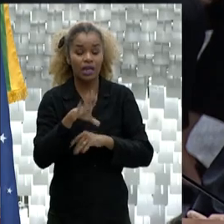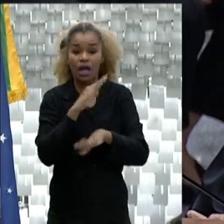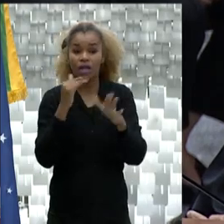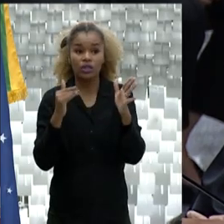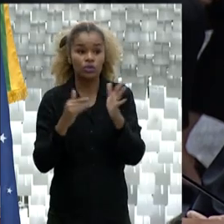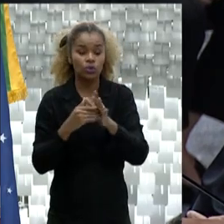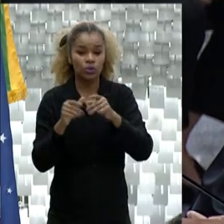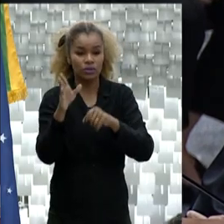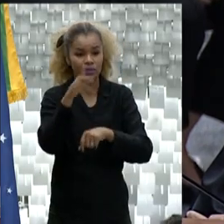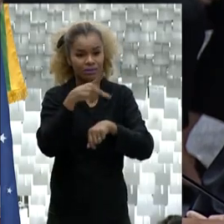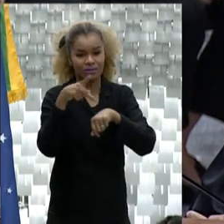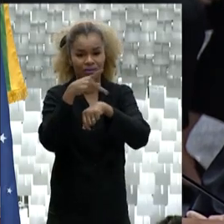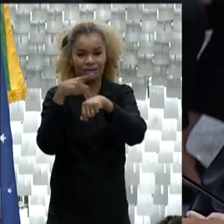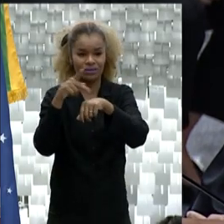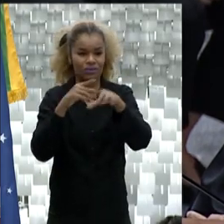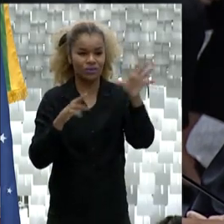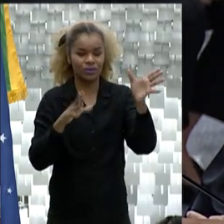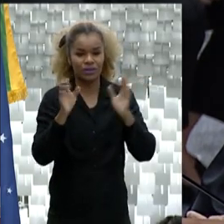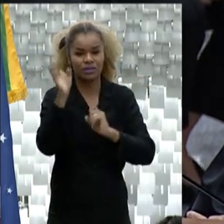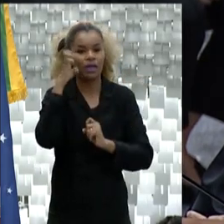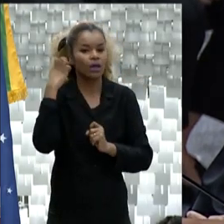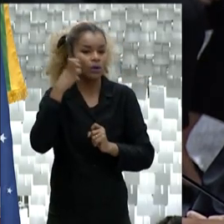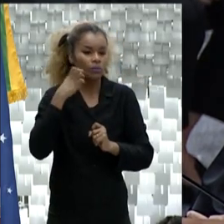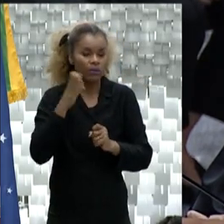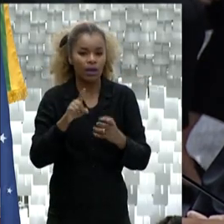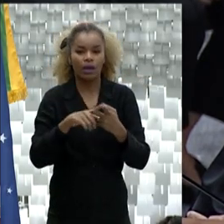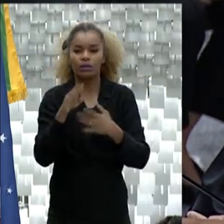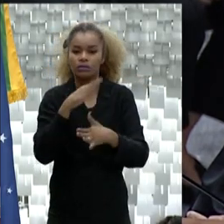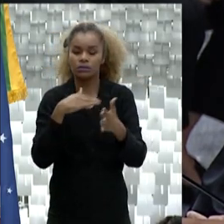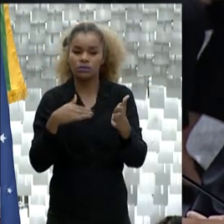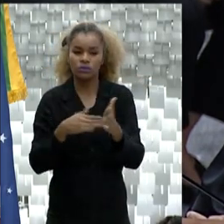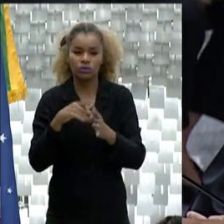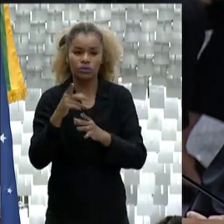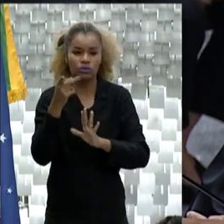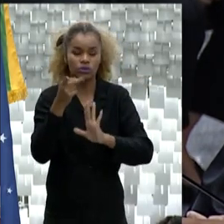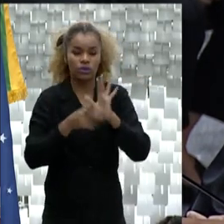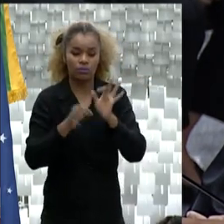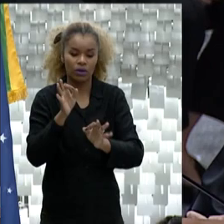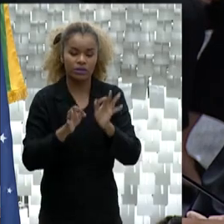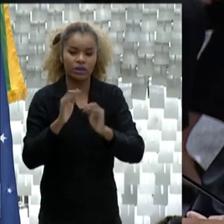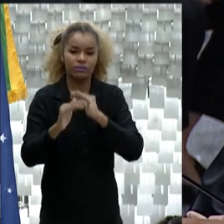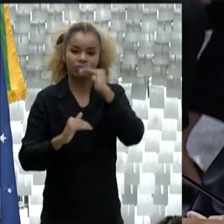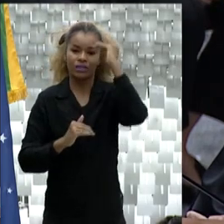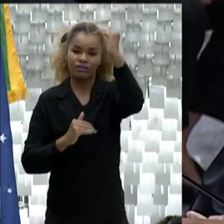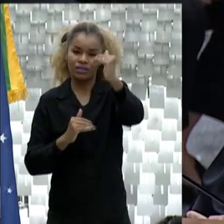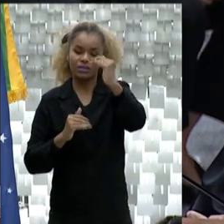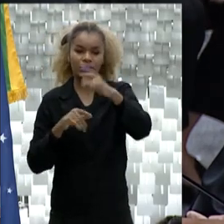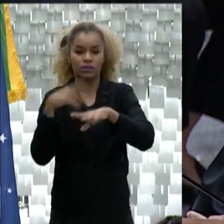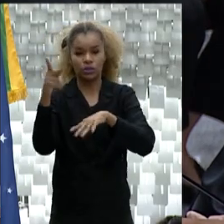todas as nações europeias, em todos os processos